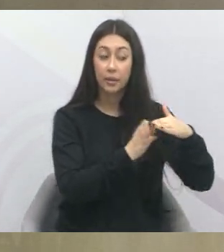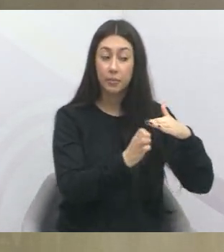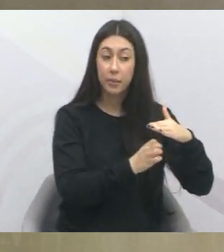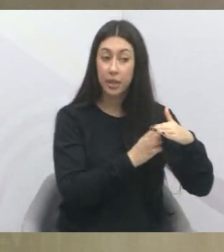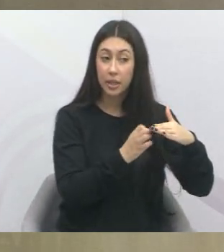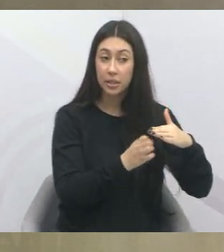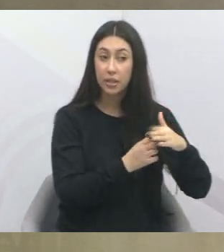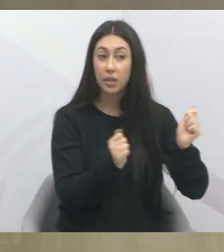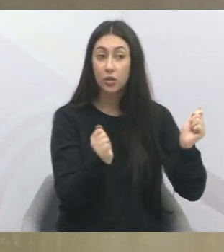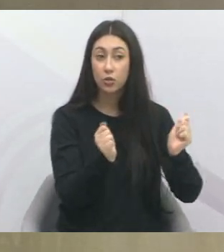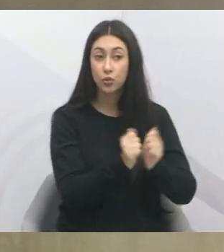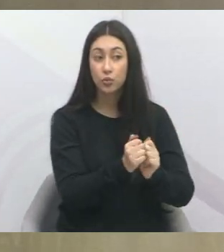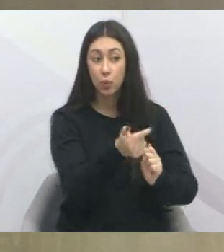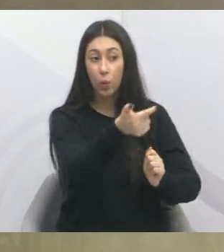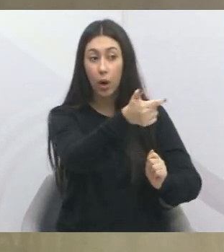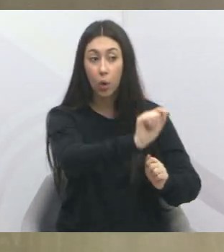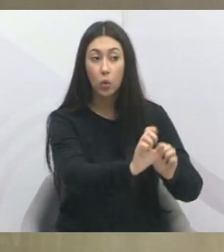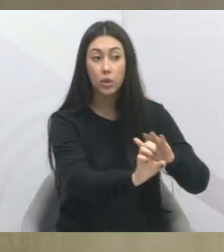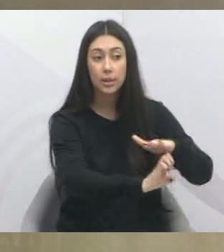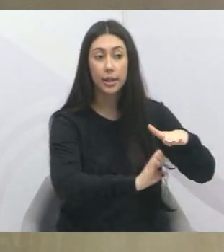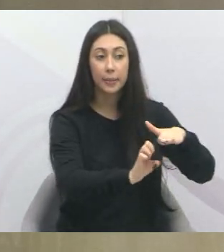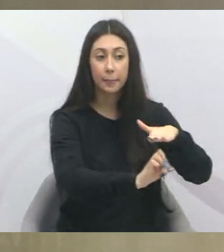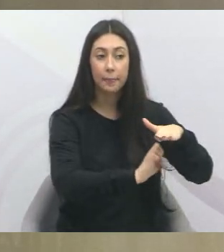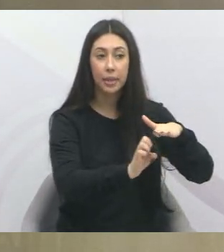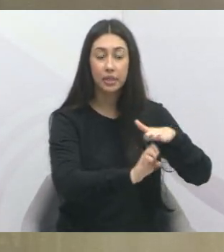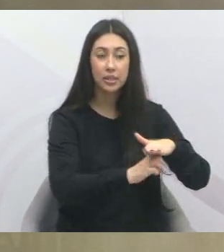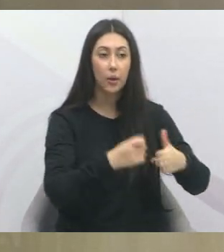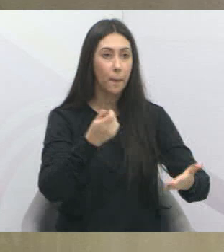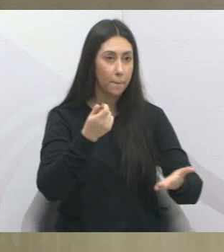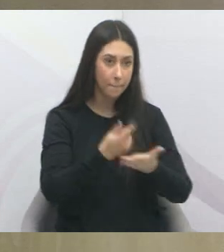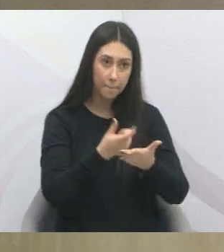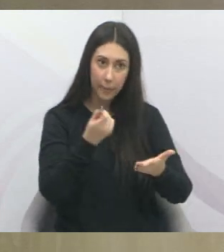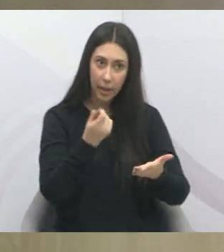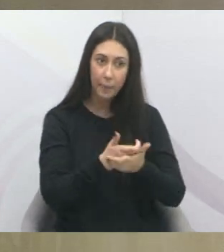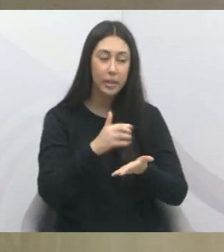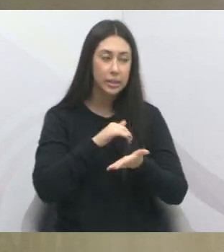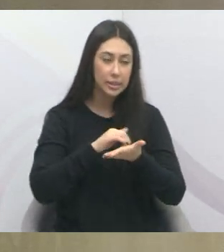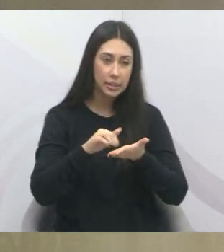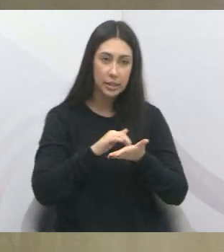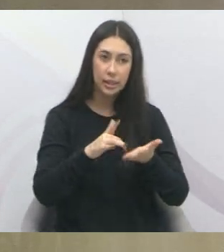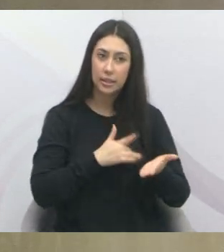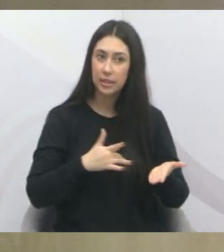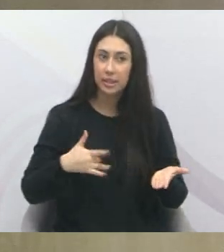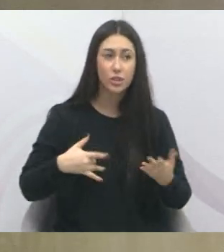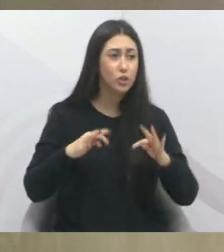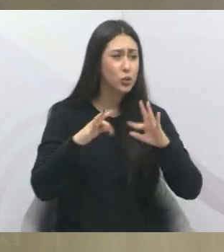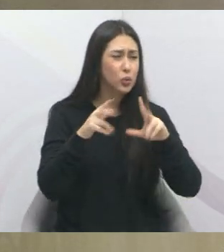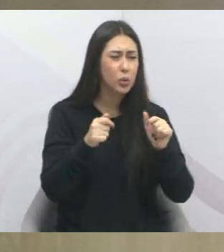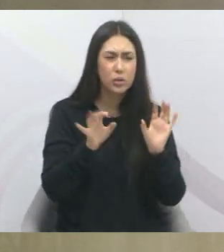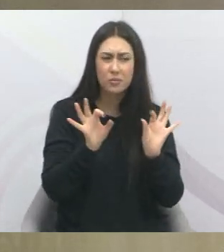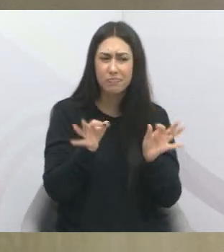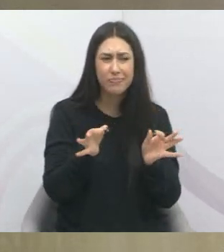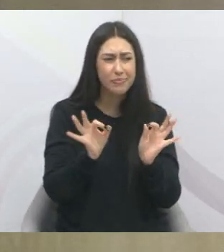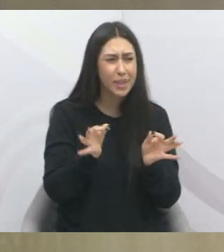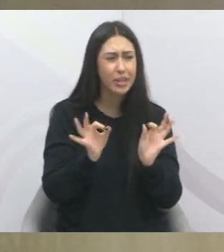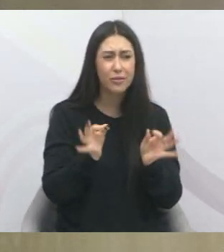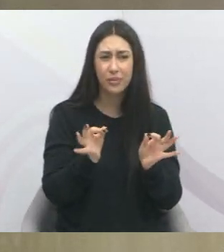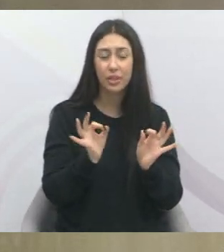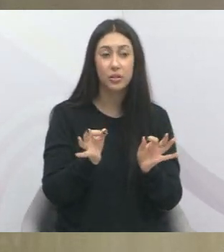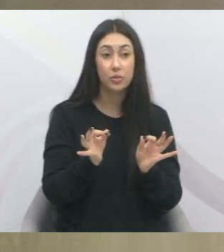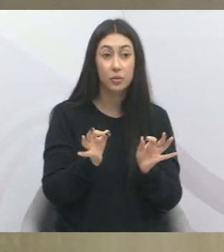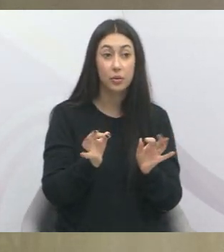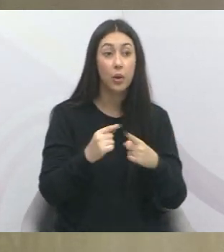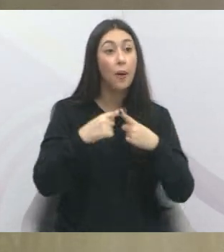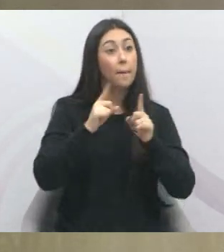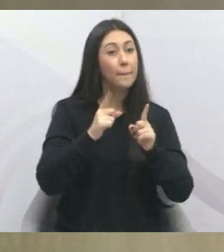esta empresa que coloca os médicos. Os pagamentos da Secretaria de Saúde estão em dia com eles, nada atrasado.